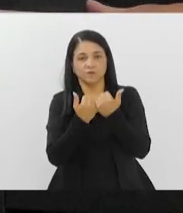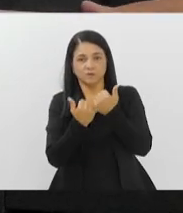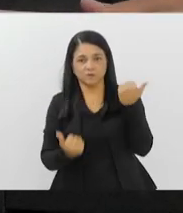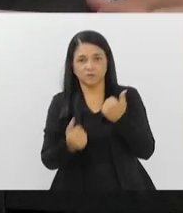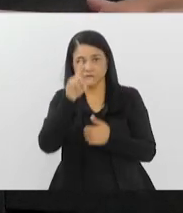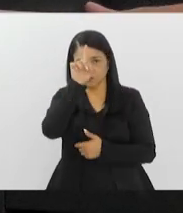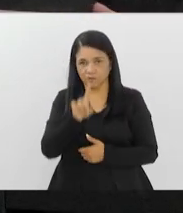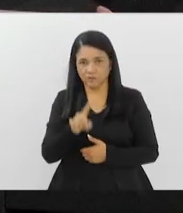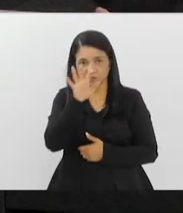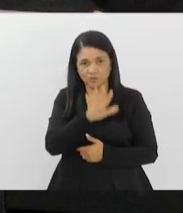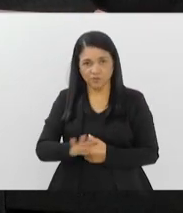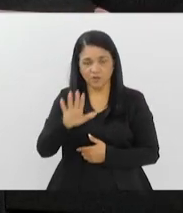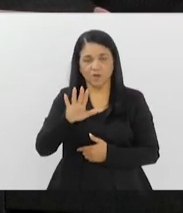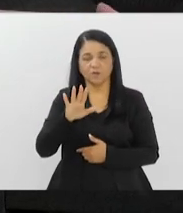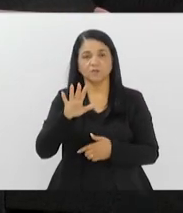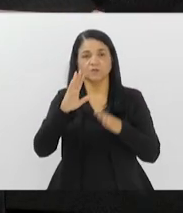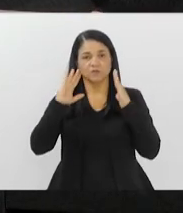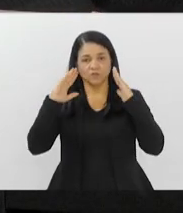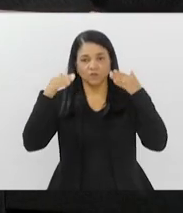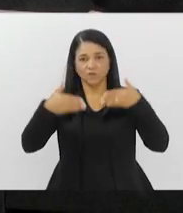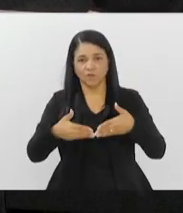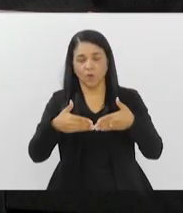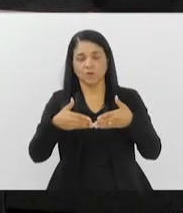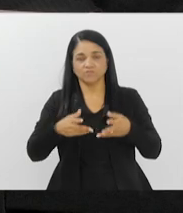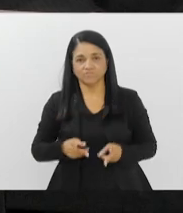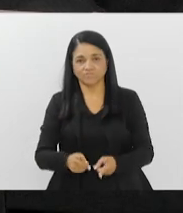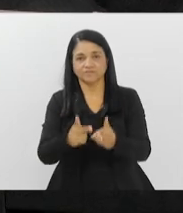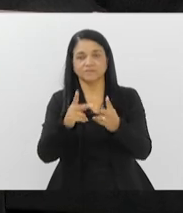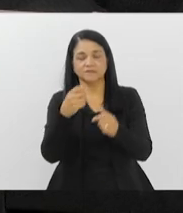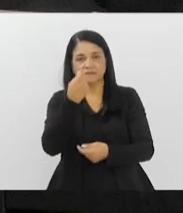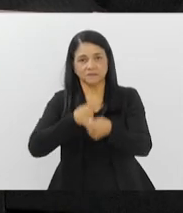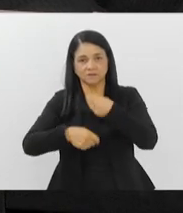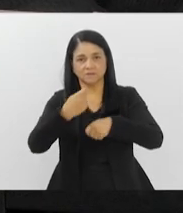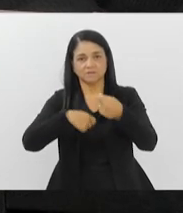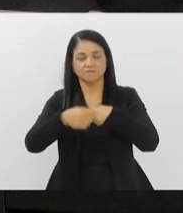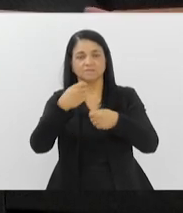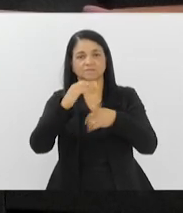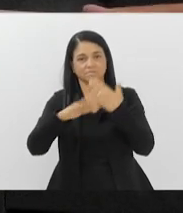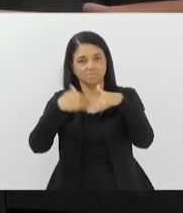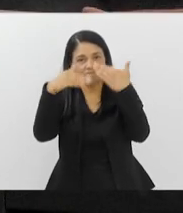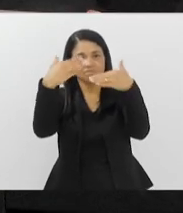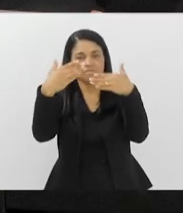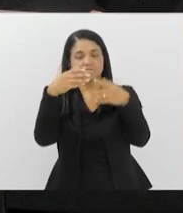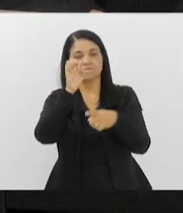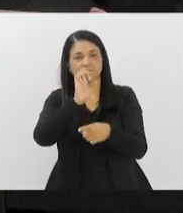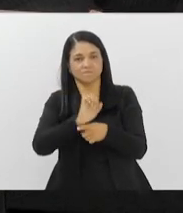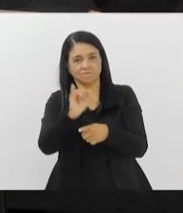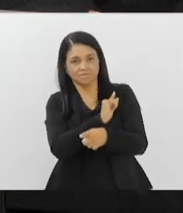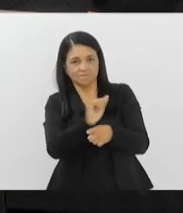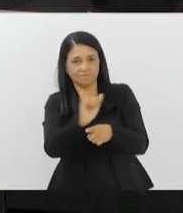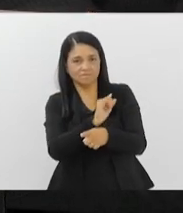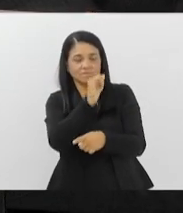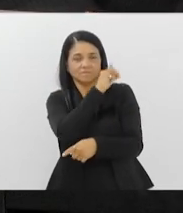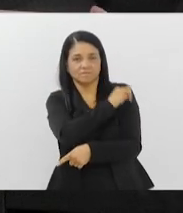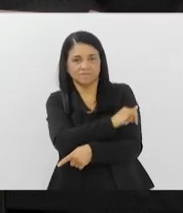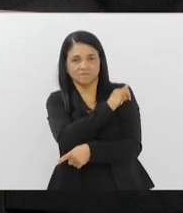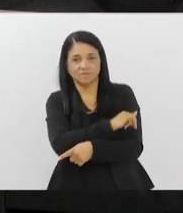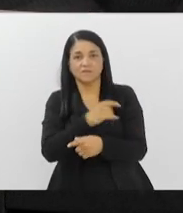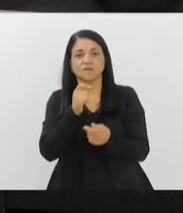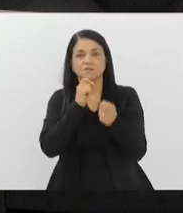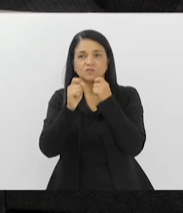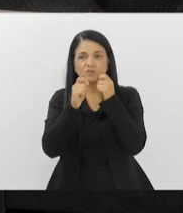subdiretor-geral do Fórum Permanente de Desenvolvimento Estratégico do Estado do Rio de Janeiro,